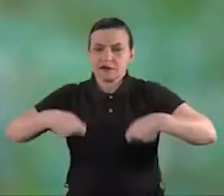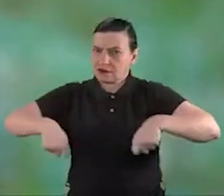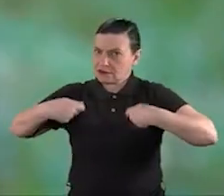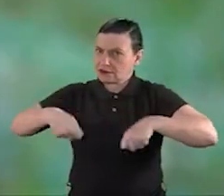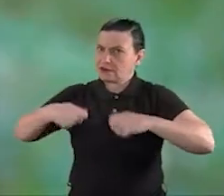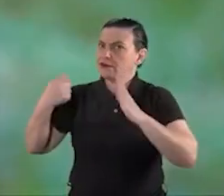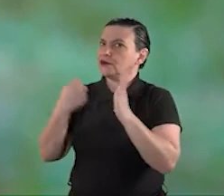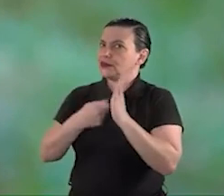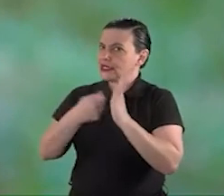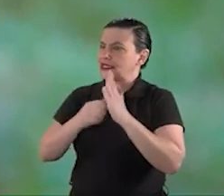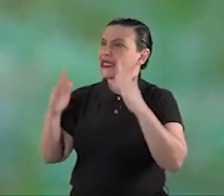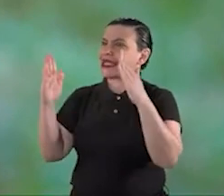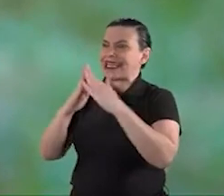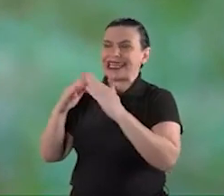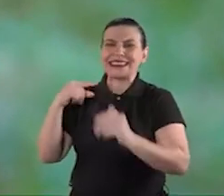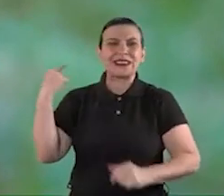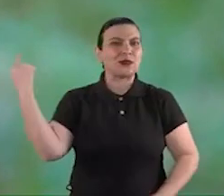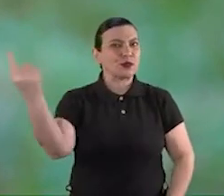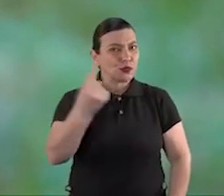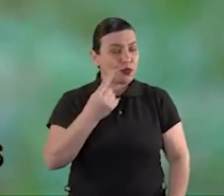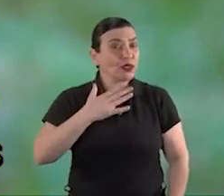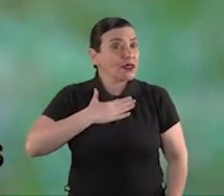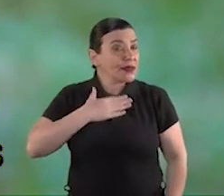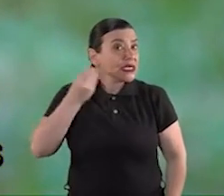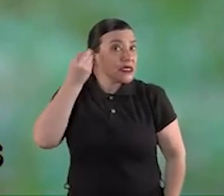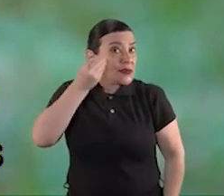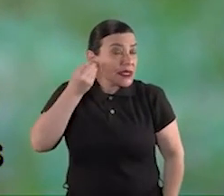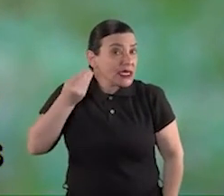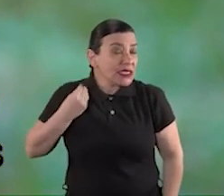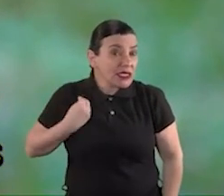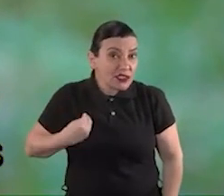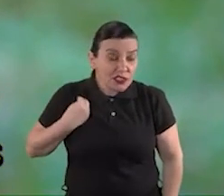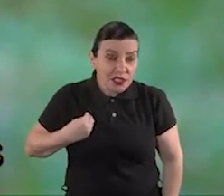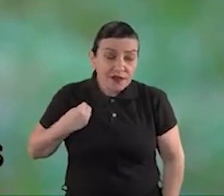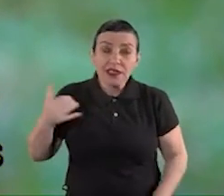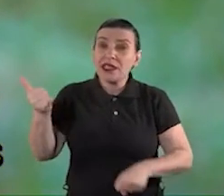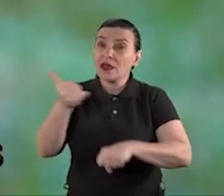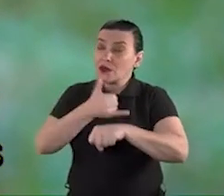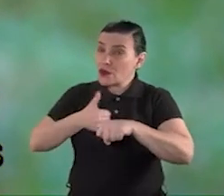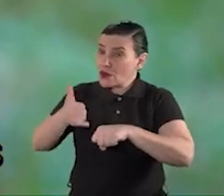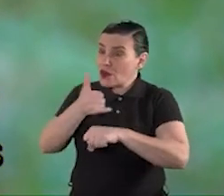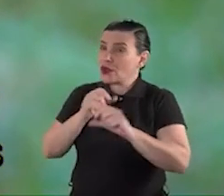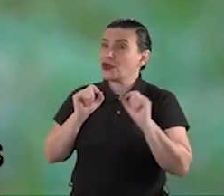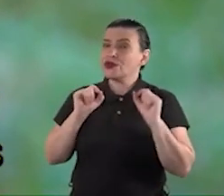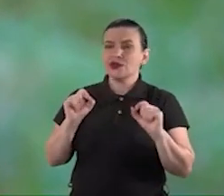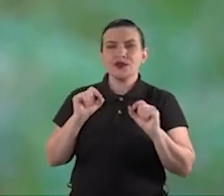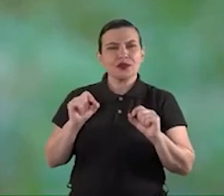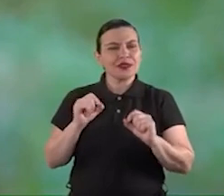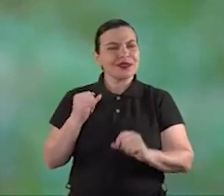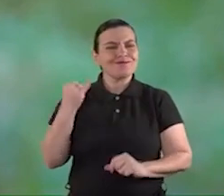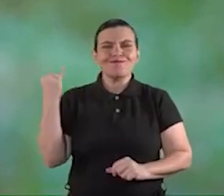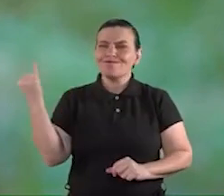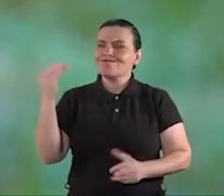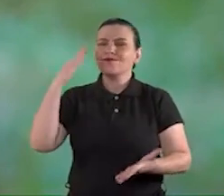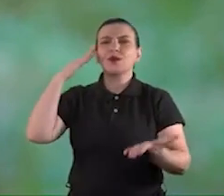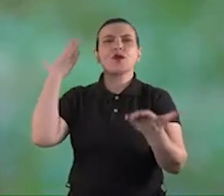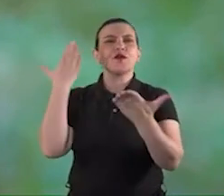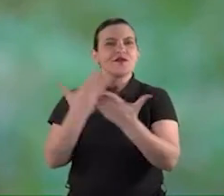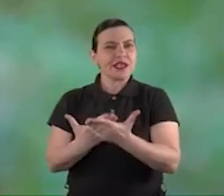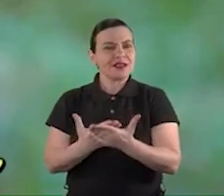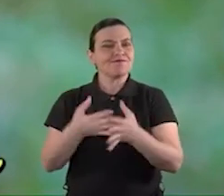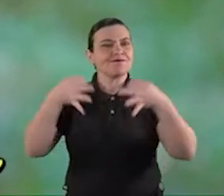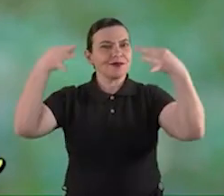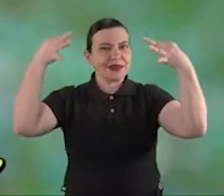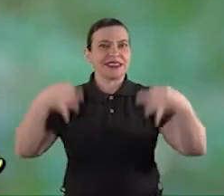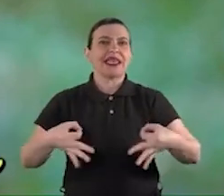em todos os lares em minha opinião e por meio de minha própria experiência pessoal o essenciais continuar sendo uma das minhas Fontes mais confiáveis e